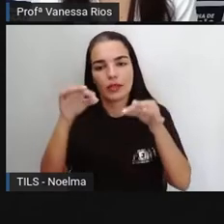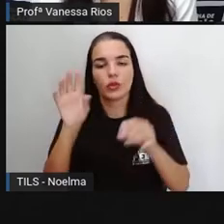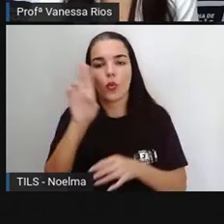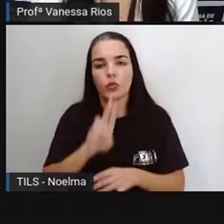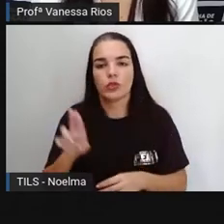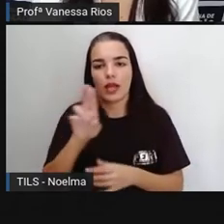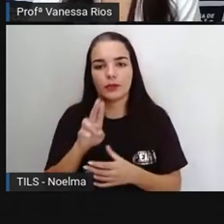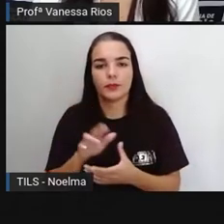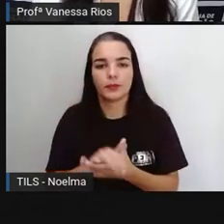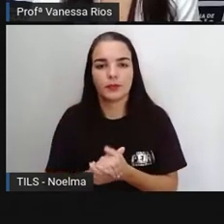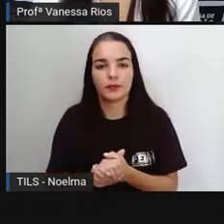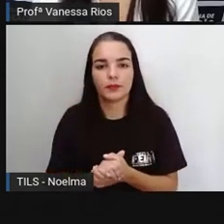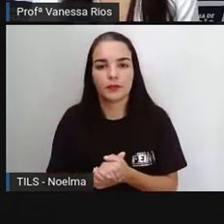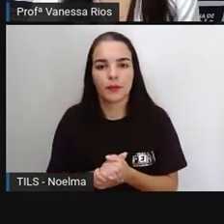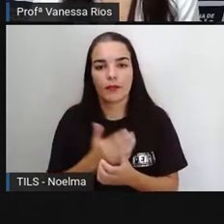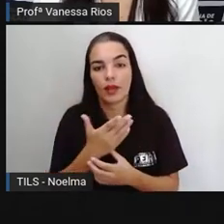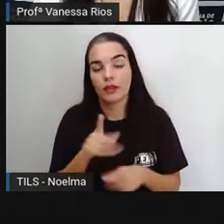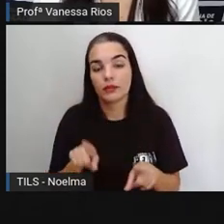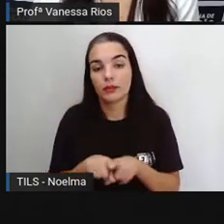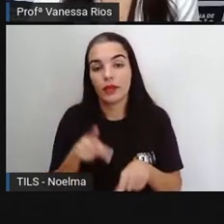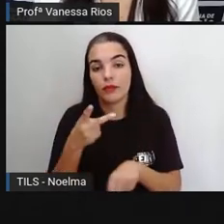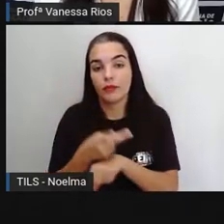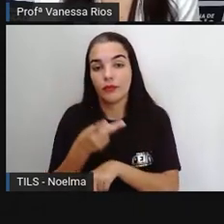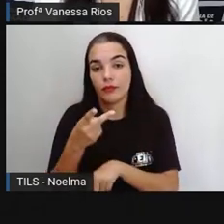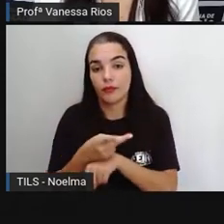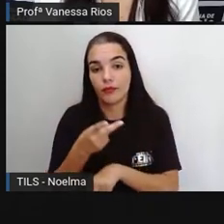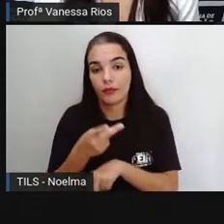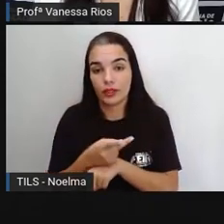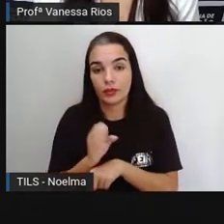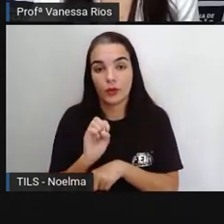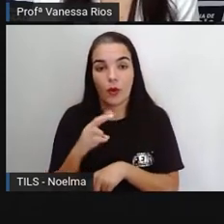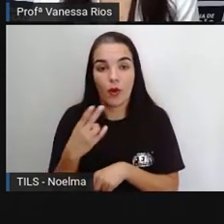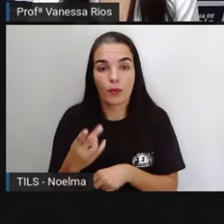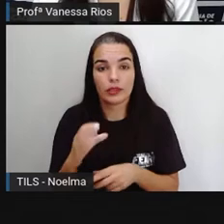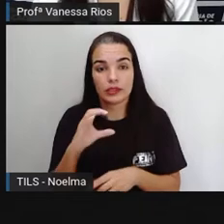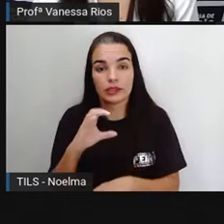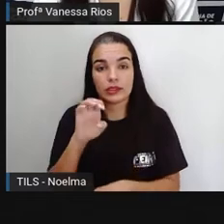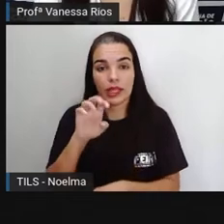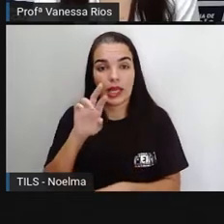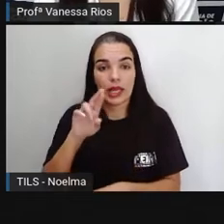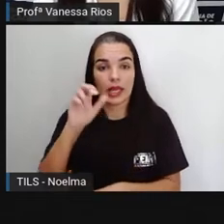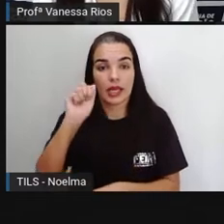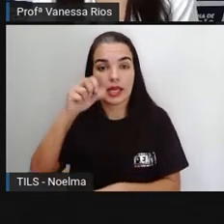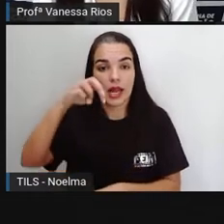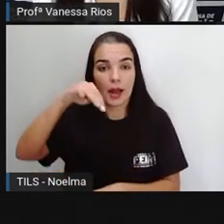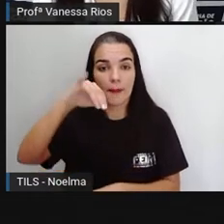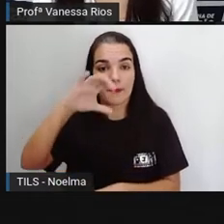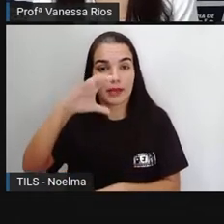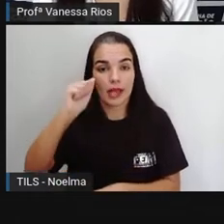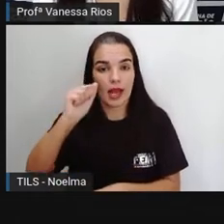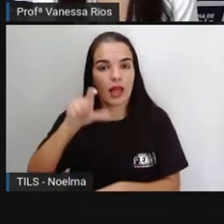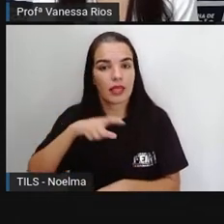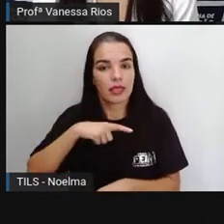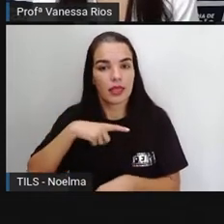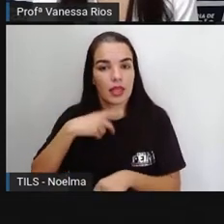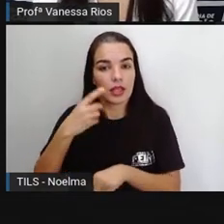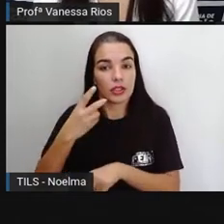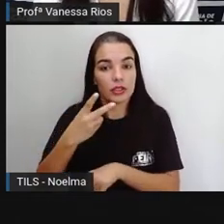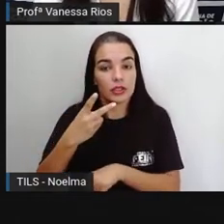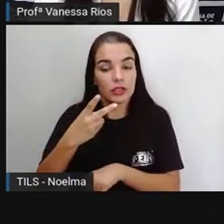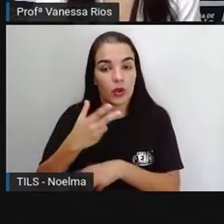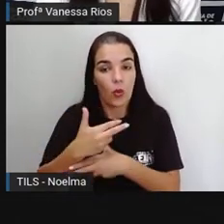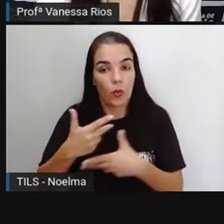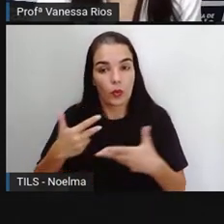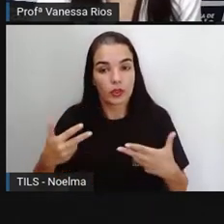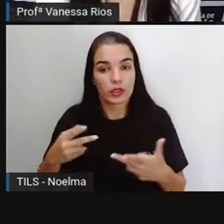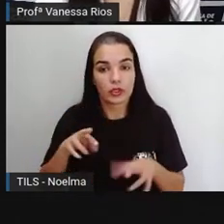objetos. Nós percebemos também a utilidade aí do vidro e da cerâmica, que são materiais diferentes, né? Tem